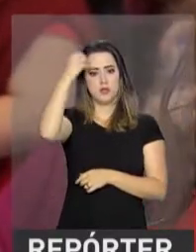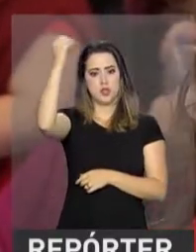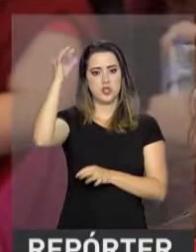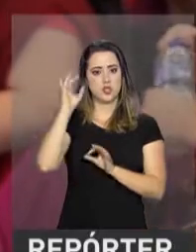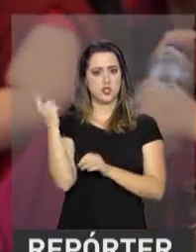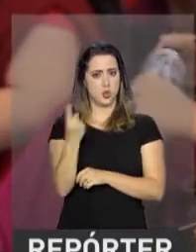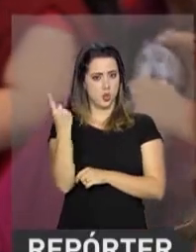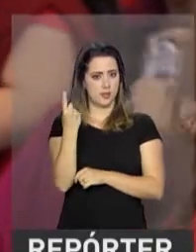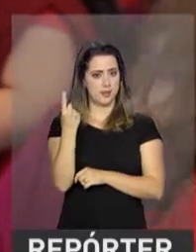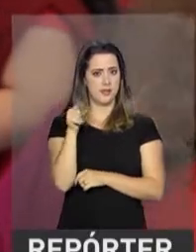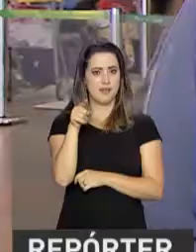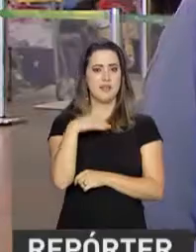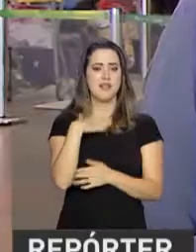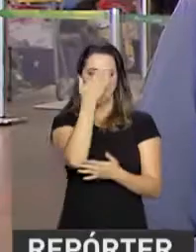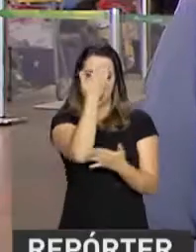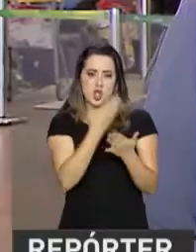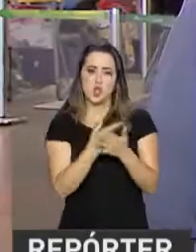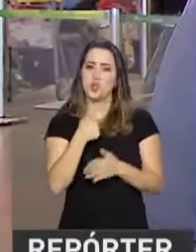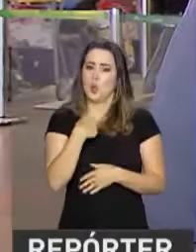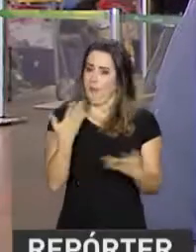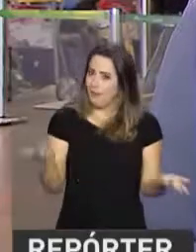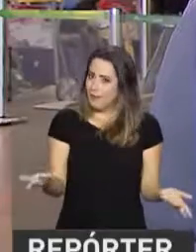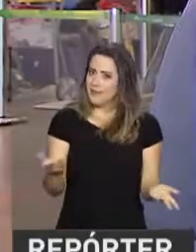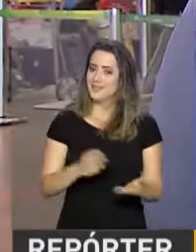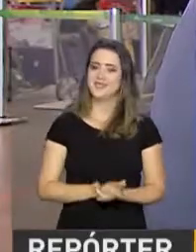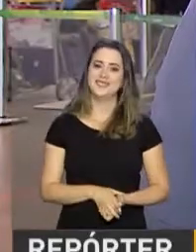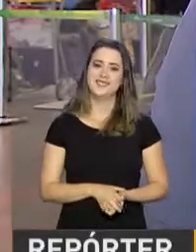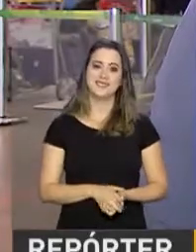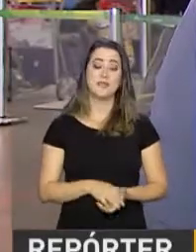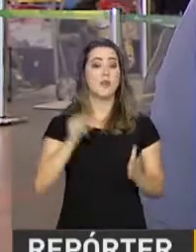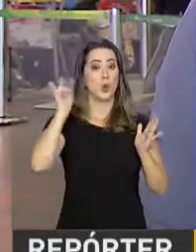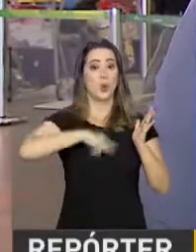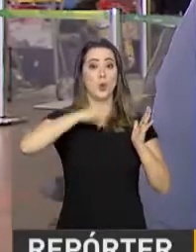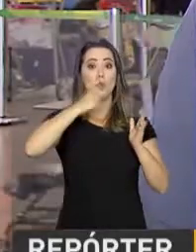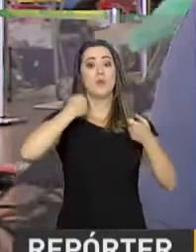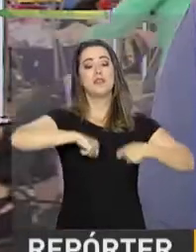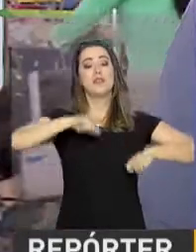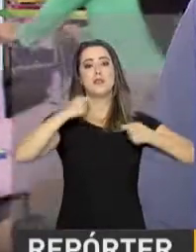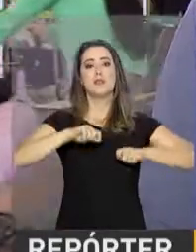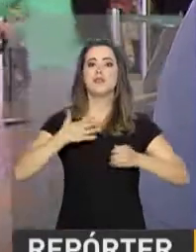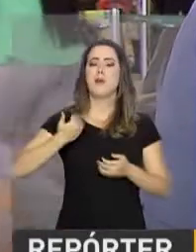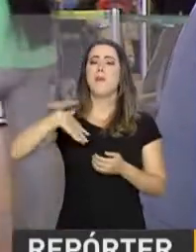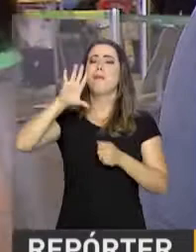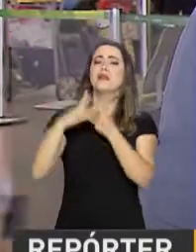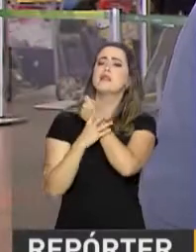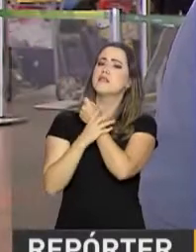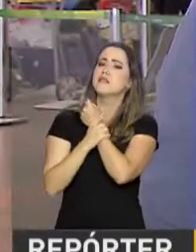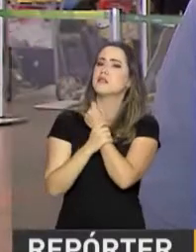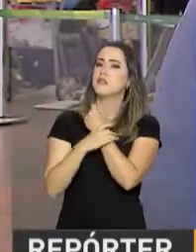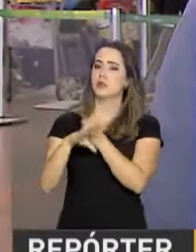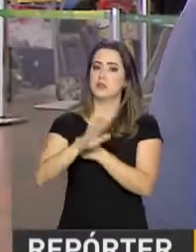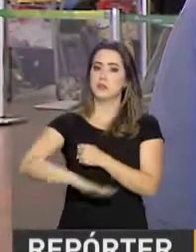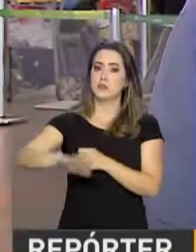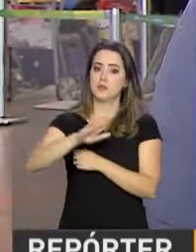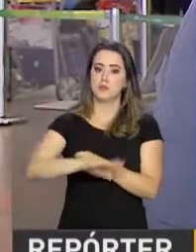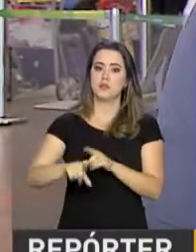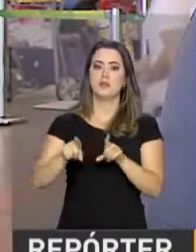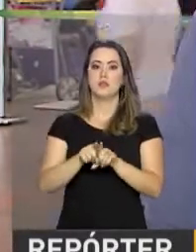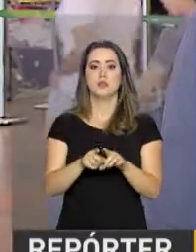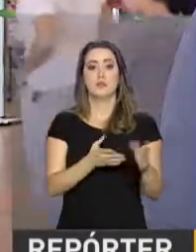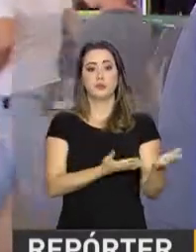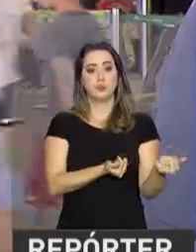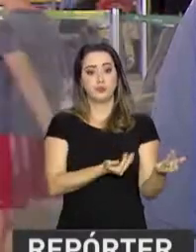eles confiam bastante em mim a documentação exigida na hora do embarque para dar mais segurança para as crianças e